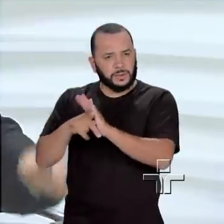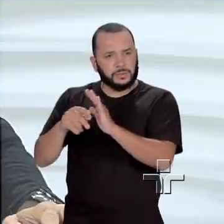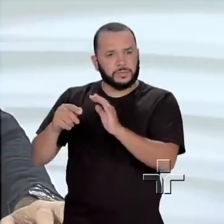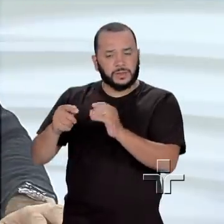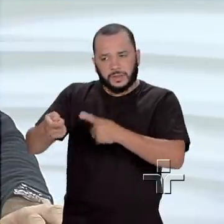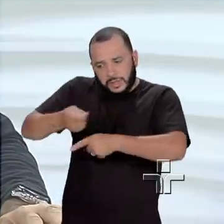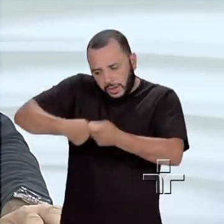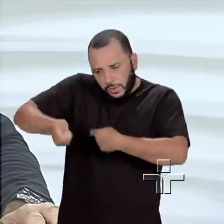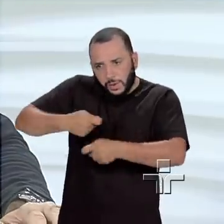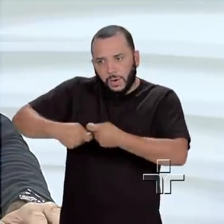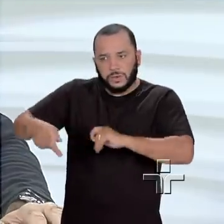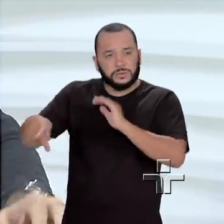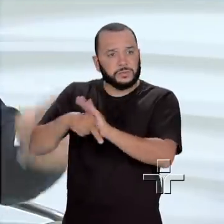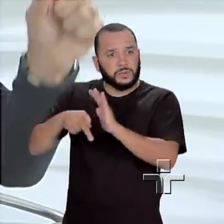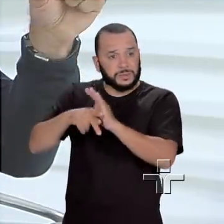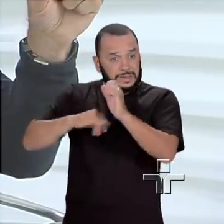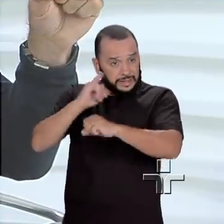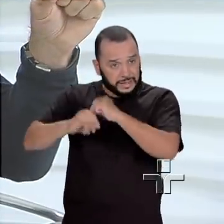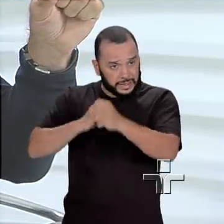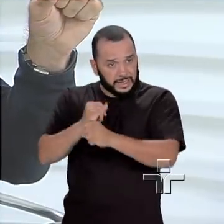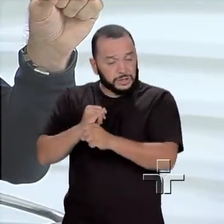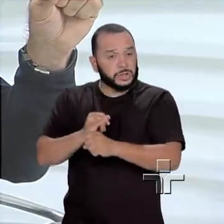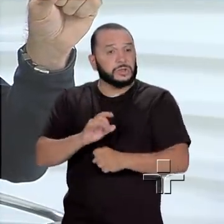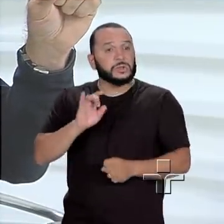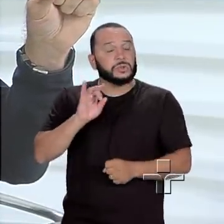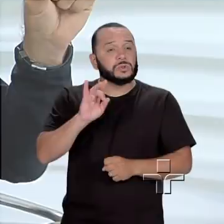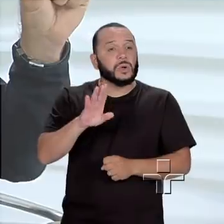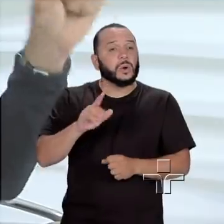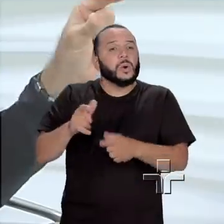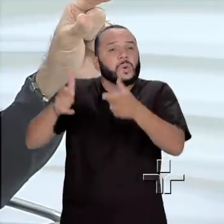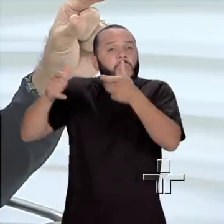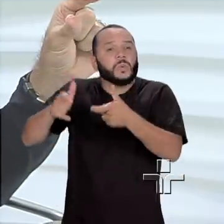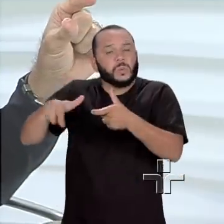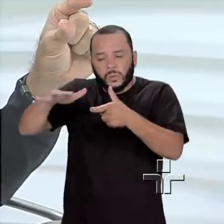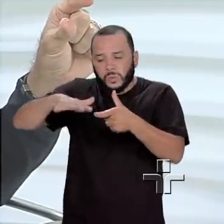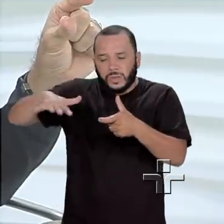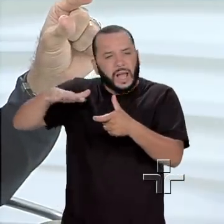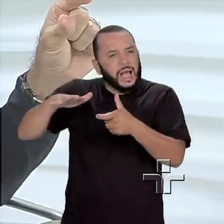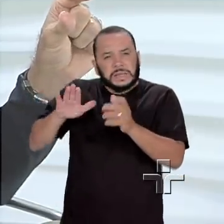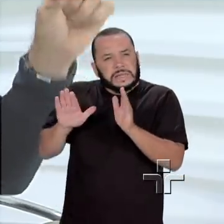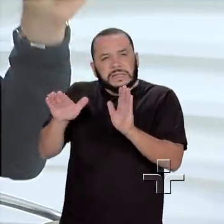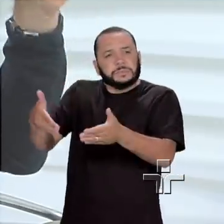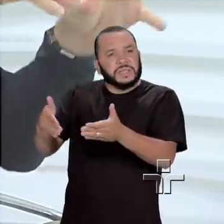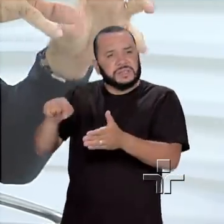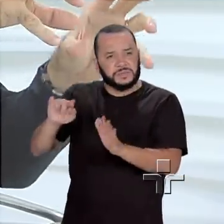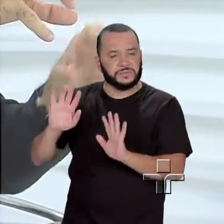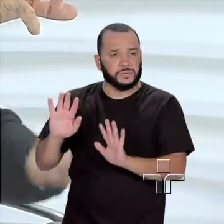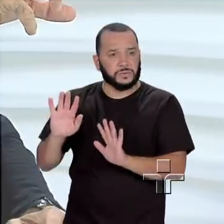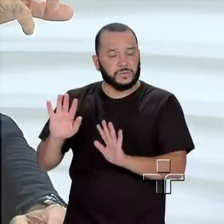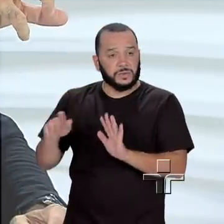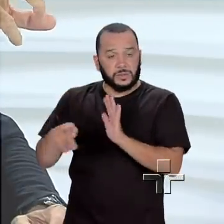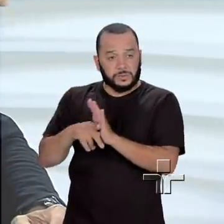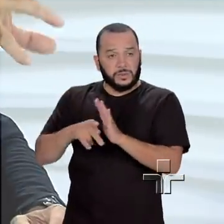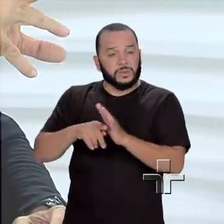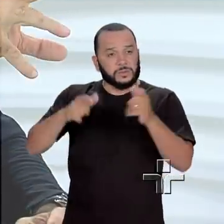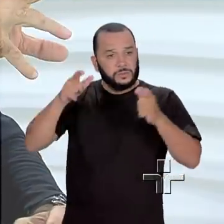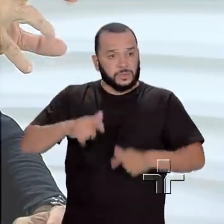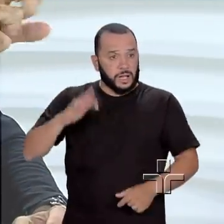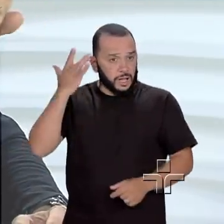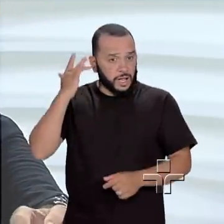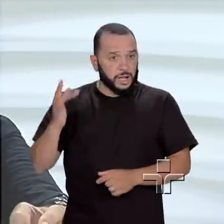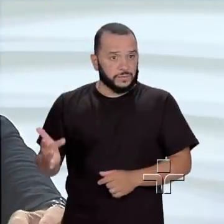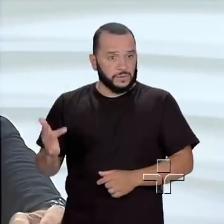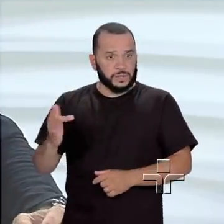negócio para o consumidor final, elas existem numa região muito peculiar, da Califórnia, quase só